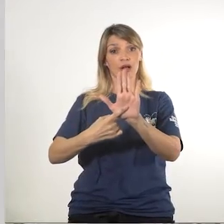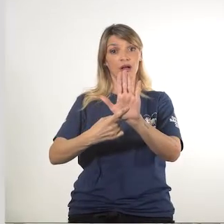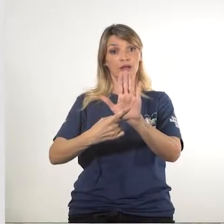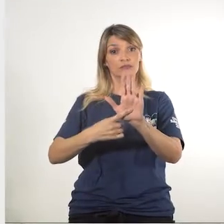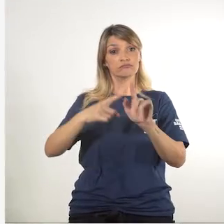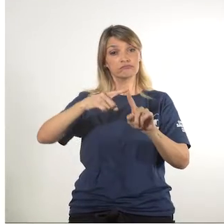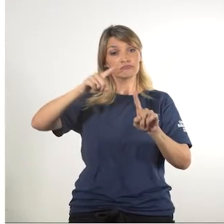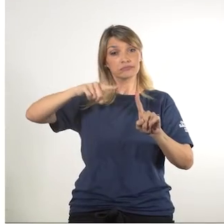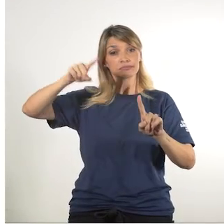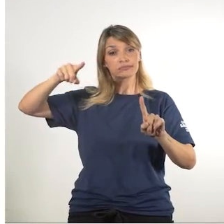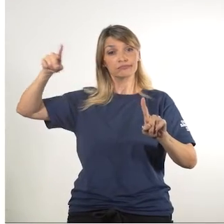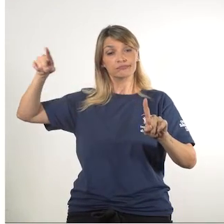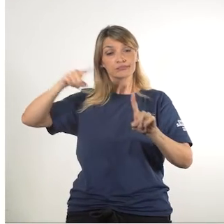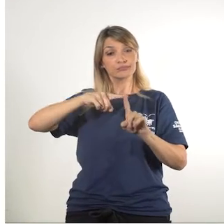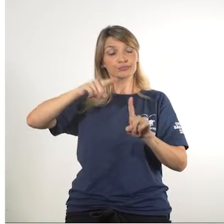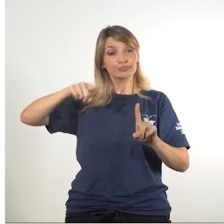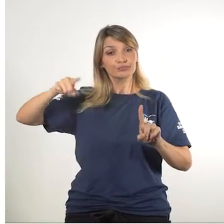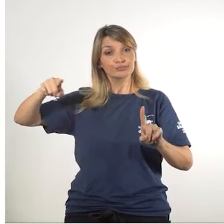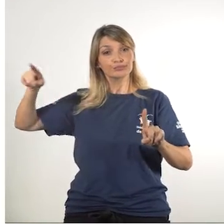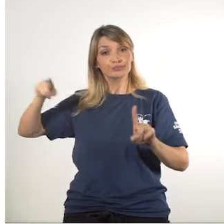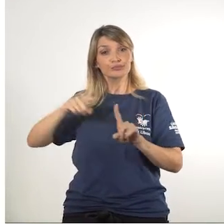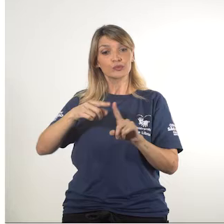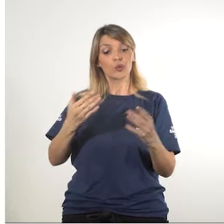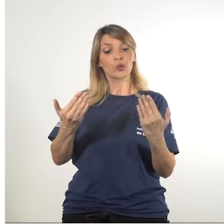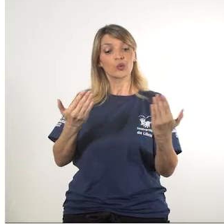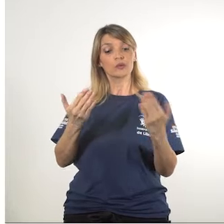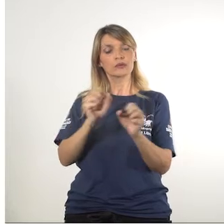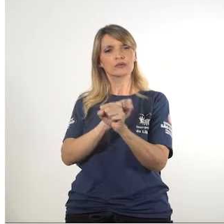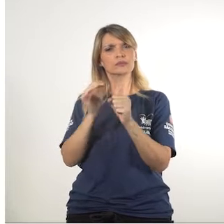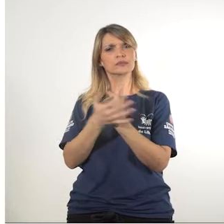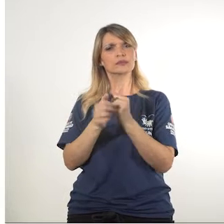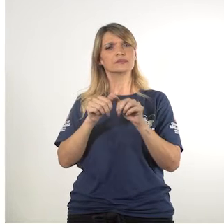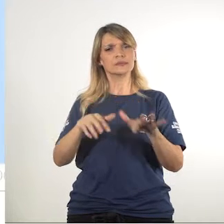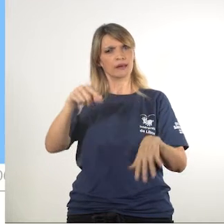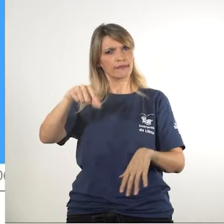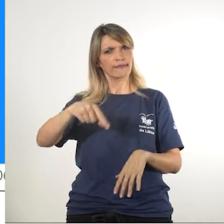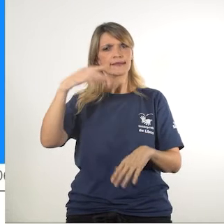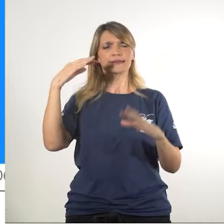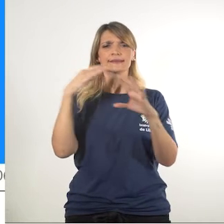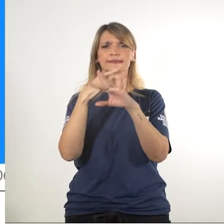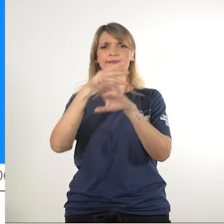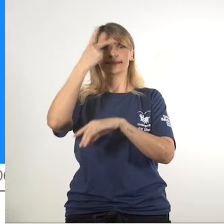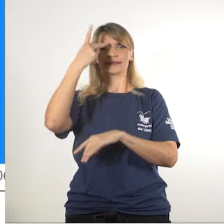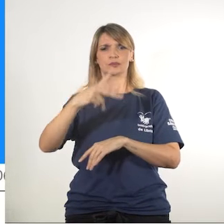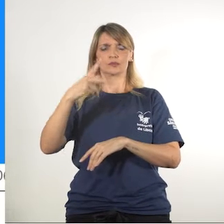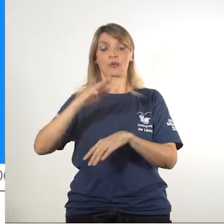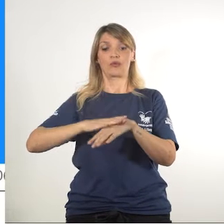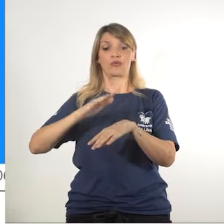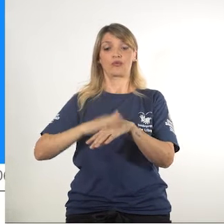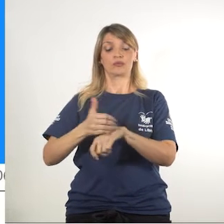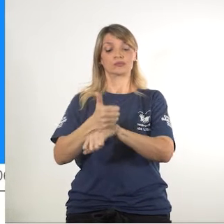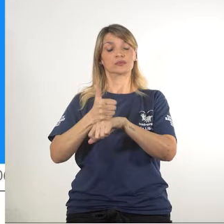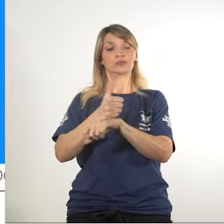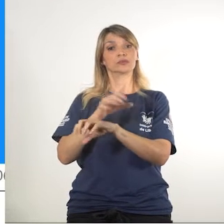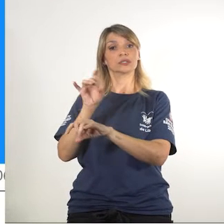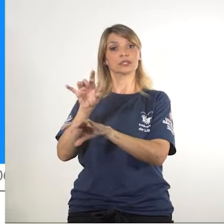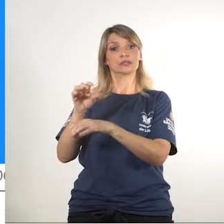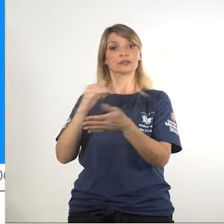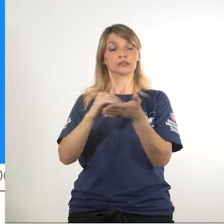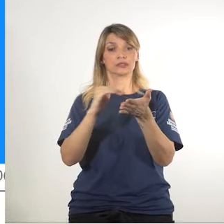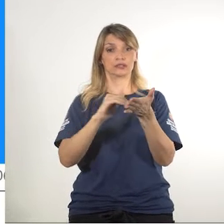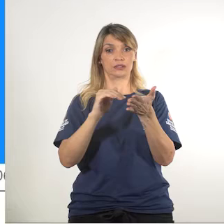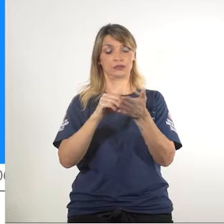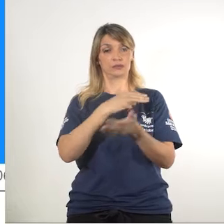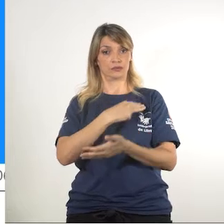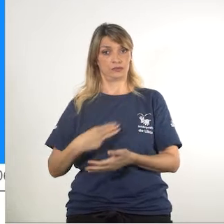os gráficos em relação à pandemia na cidade de São Paulo, feita pelos nossos técnicos da Secretaria